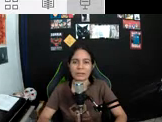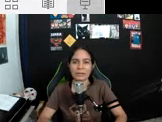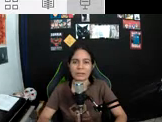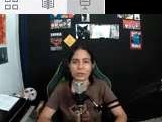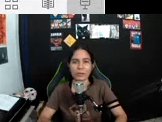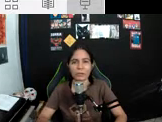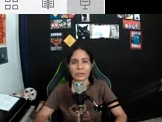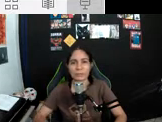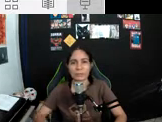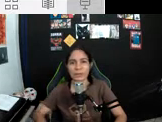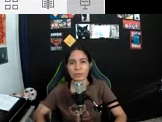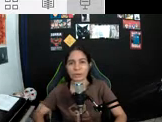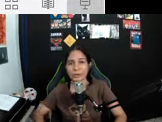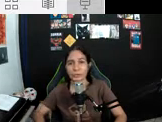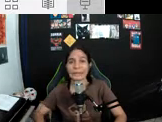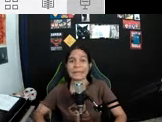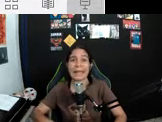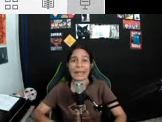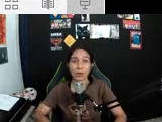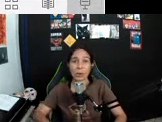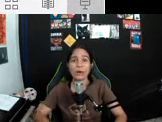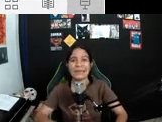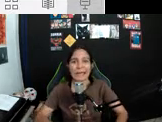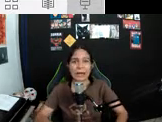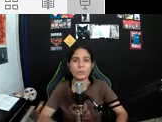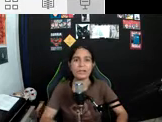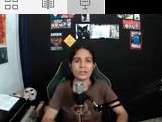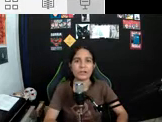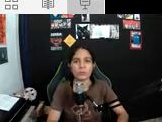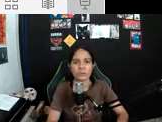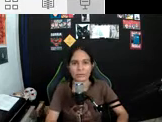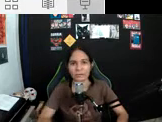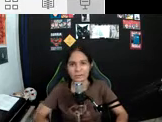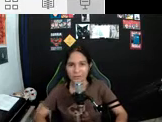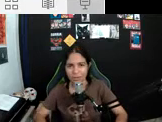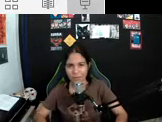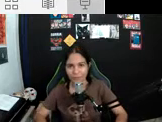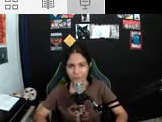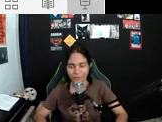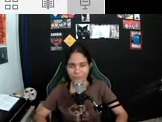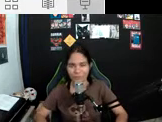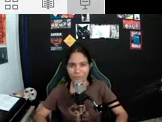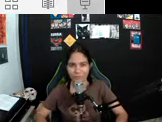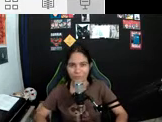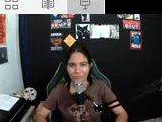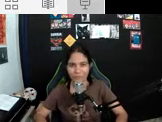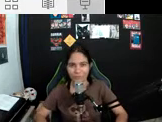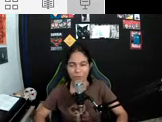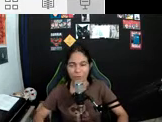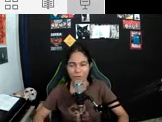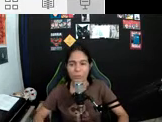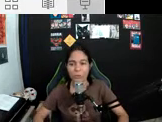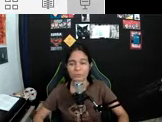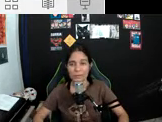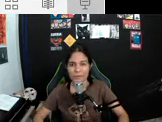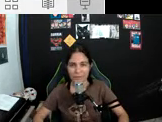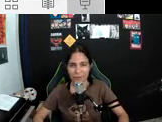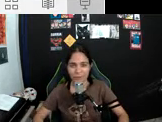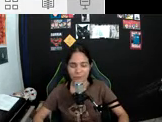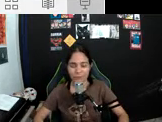utilizar a medicação como tratamento de uma doença a qual não existe comprovação científica. Olha